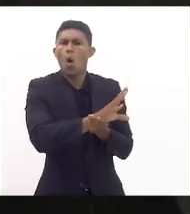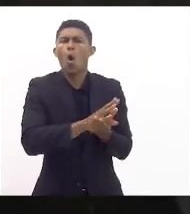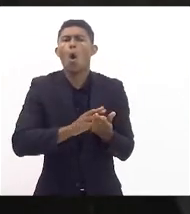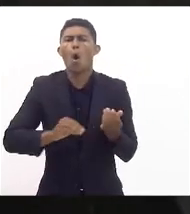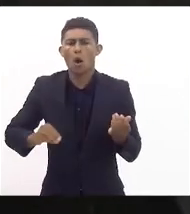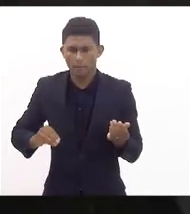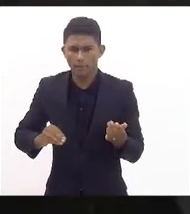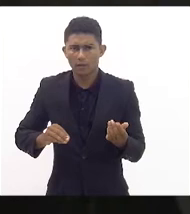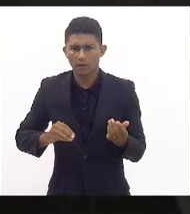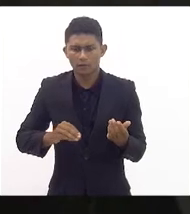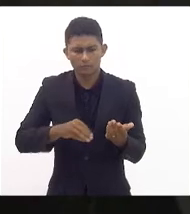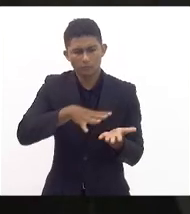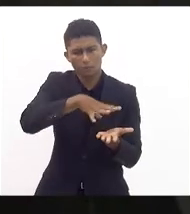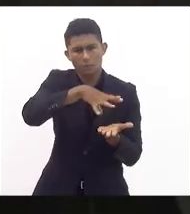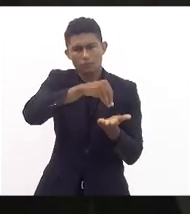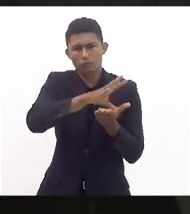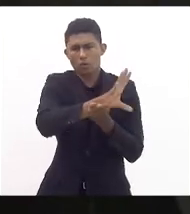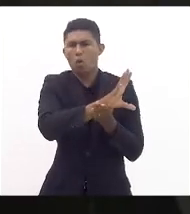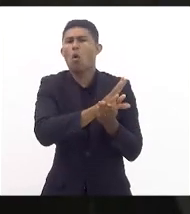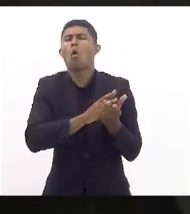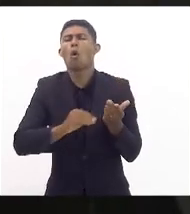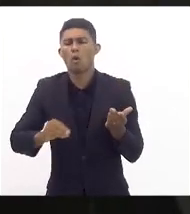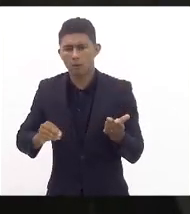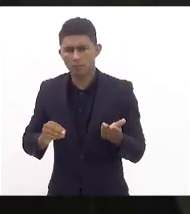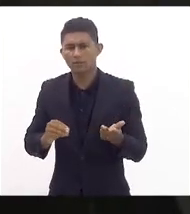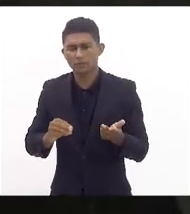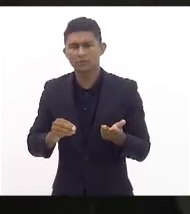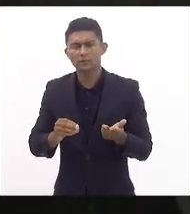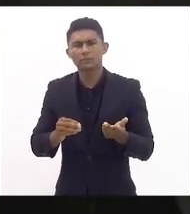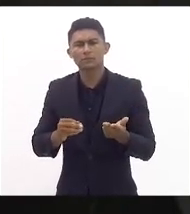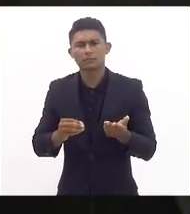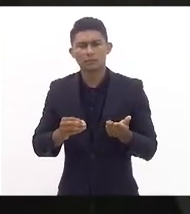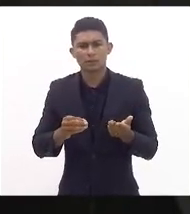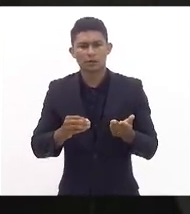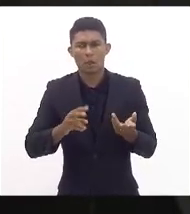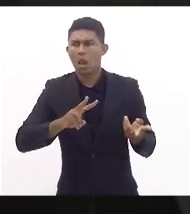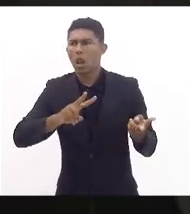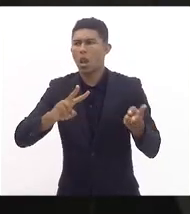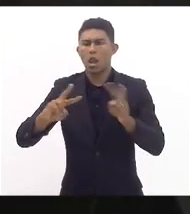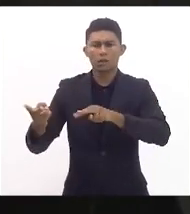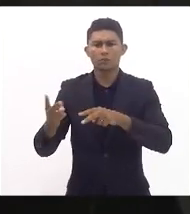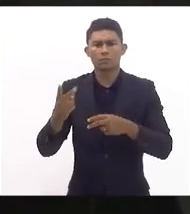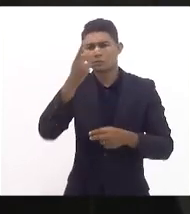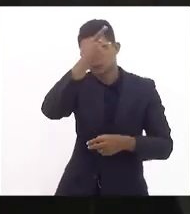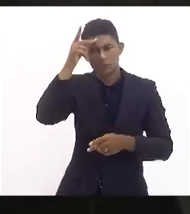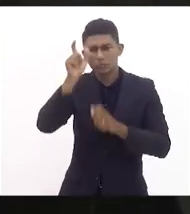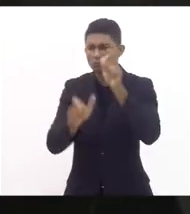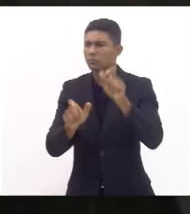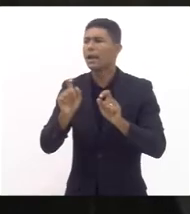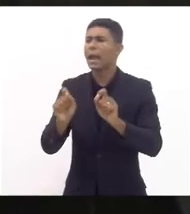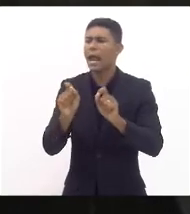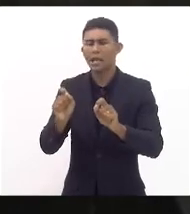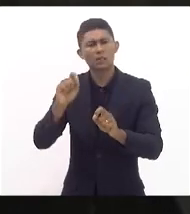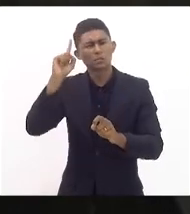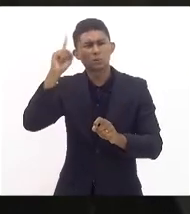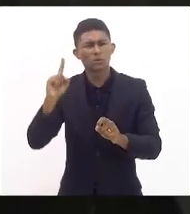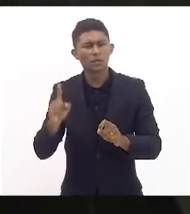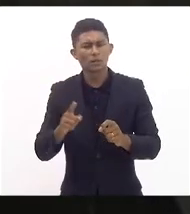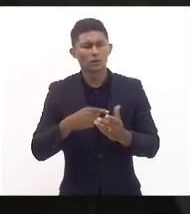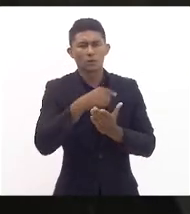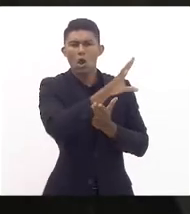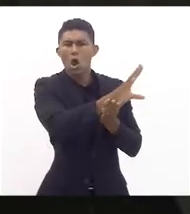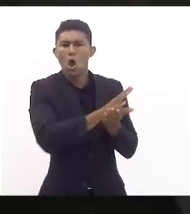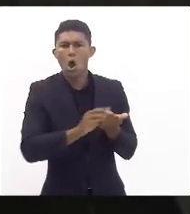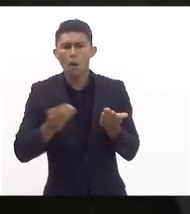mãos, e através das mãos também, não sei de quem, mas desconfio, não é? E está circulando dentro